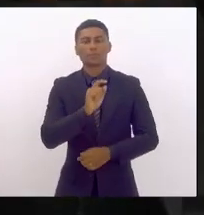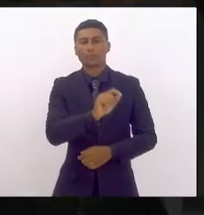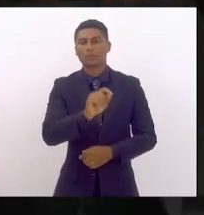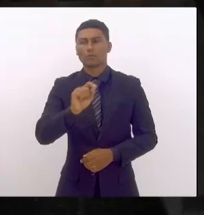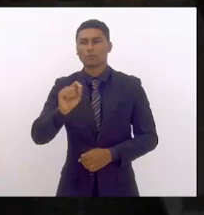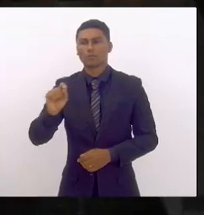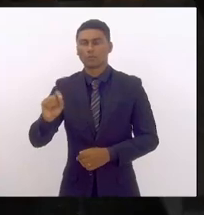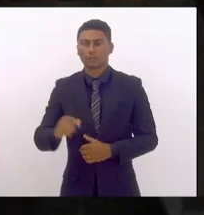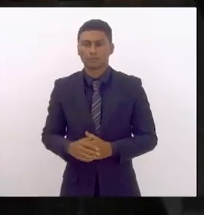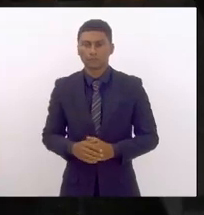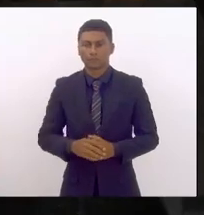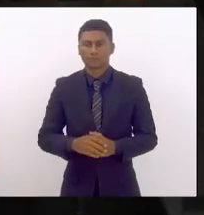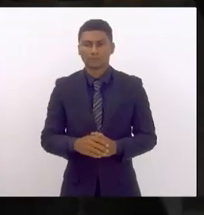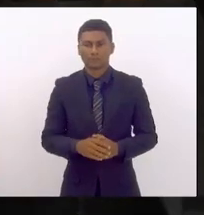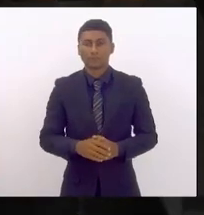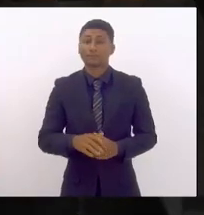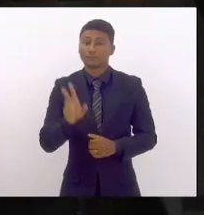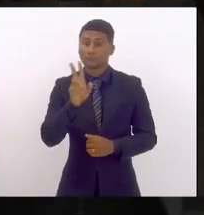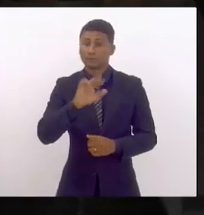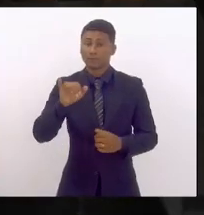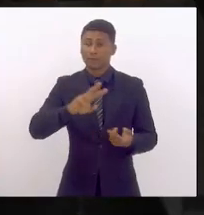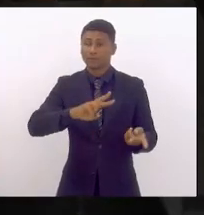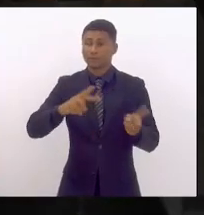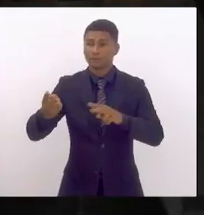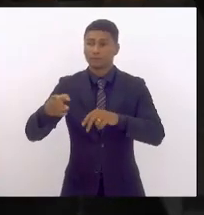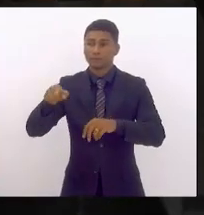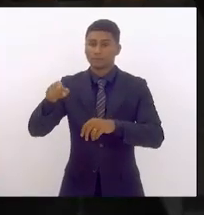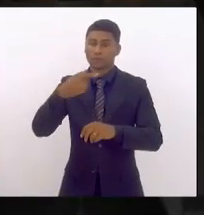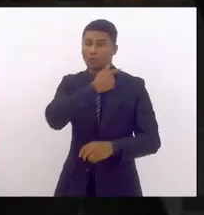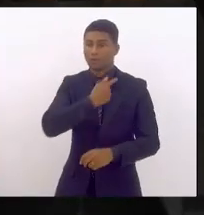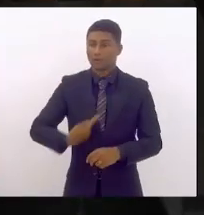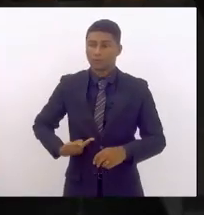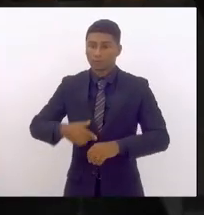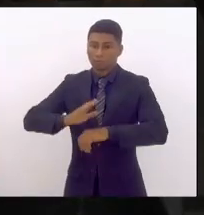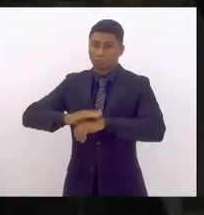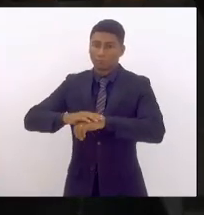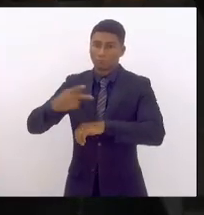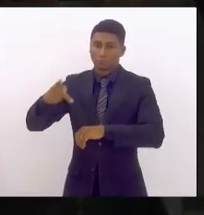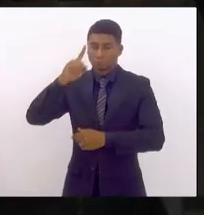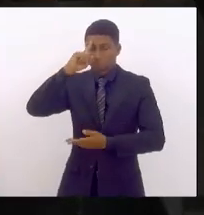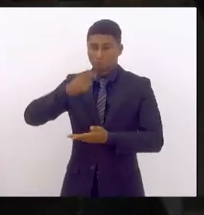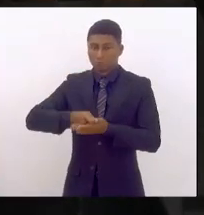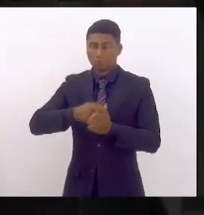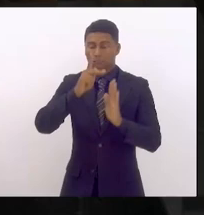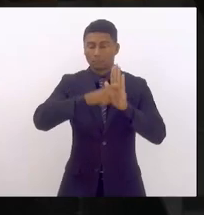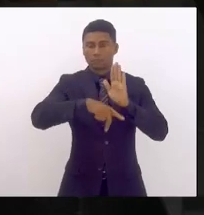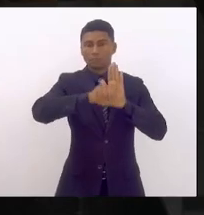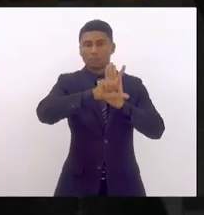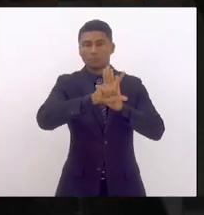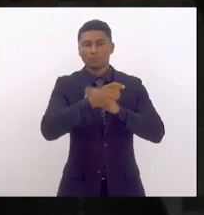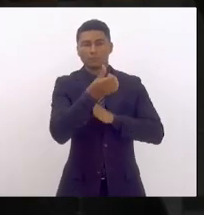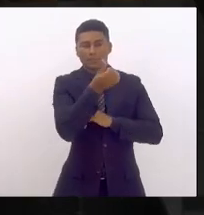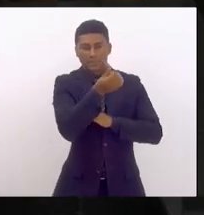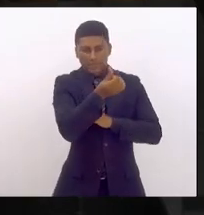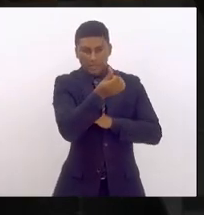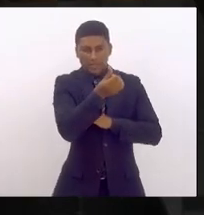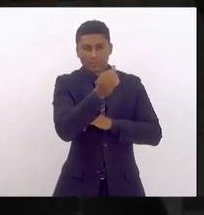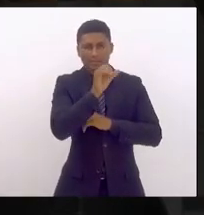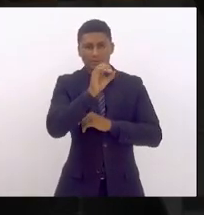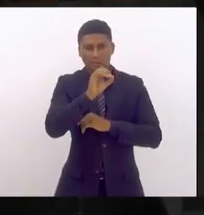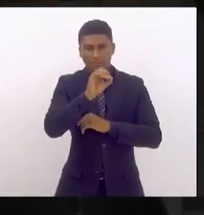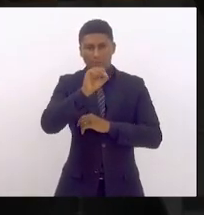e vá sanção do governador o projeto de lei 6.080 de